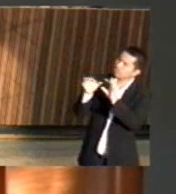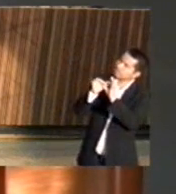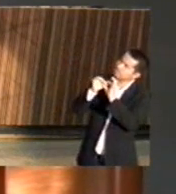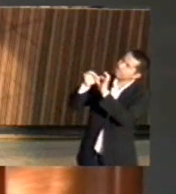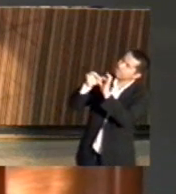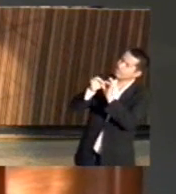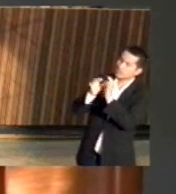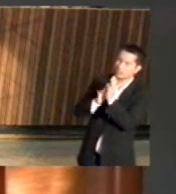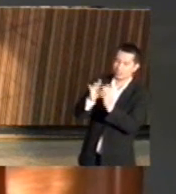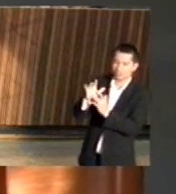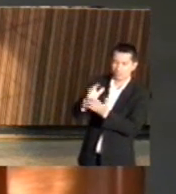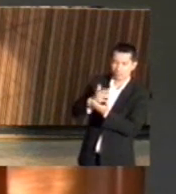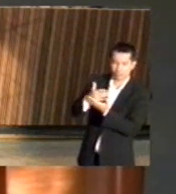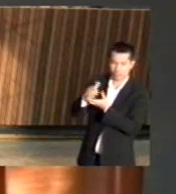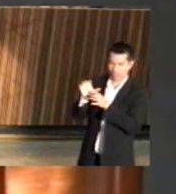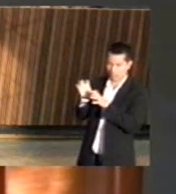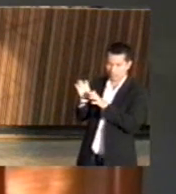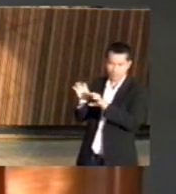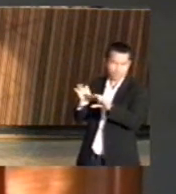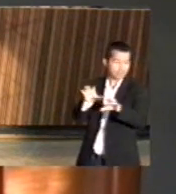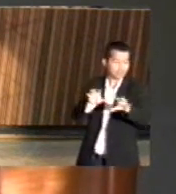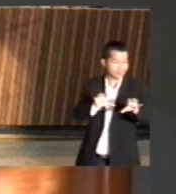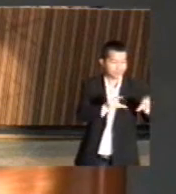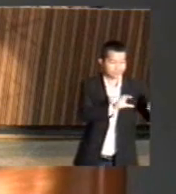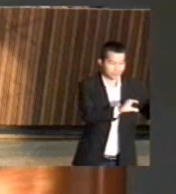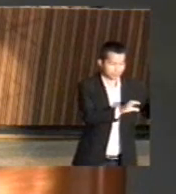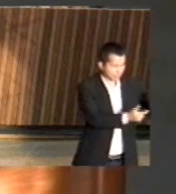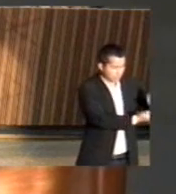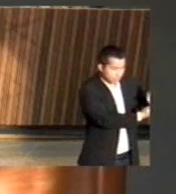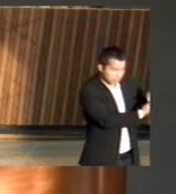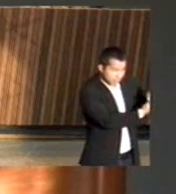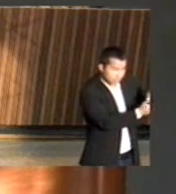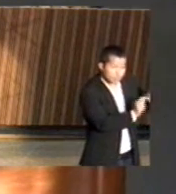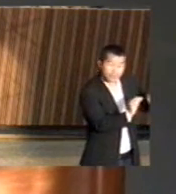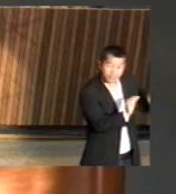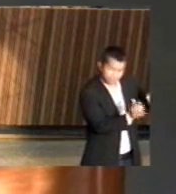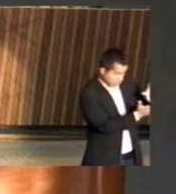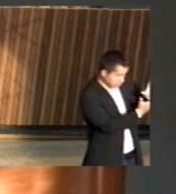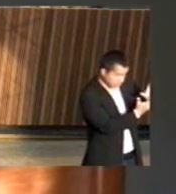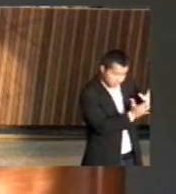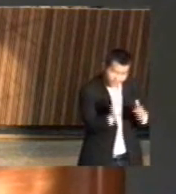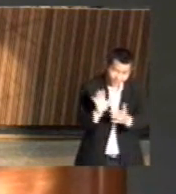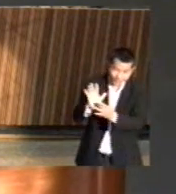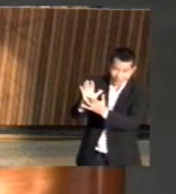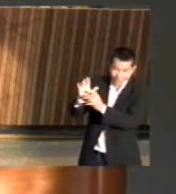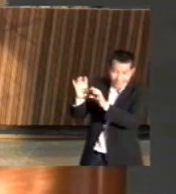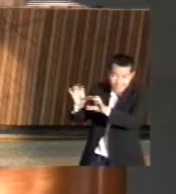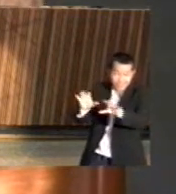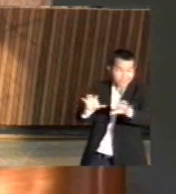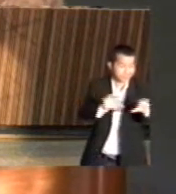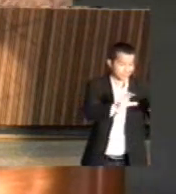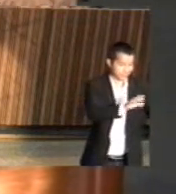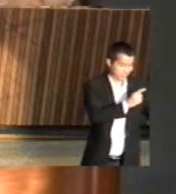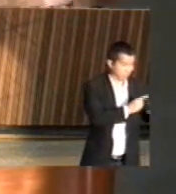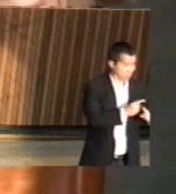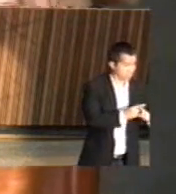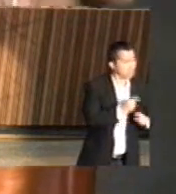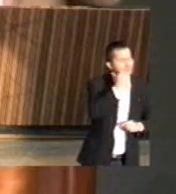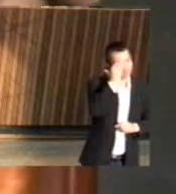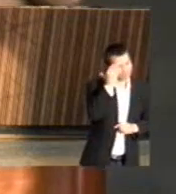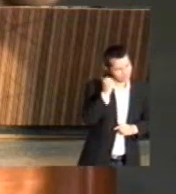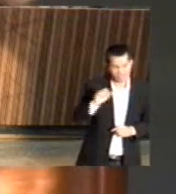uma outra maneira de lidar com a vida e com os problemas. Mas quando eu não sou capaz de abrir mão dos meus